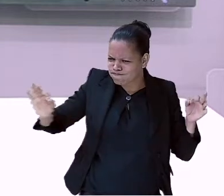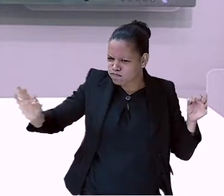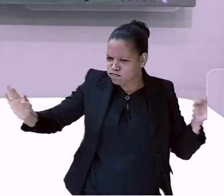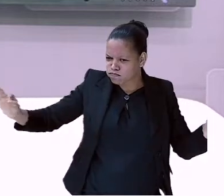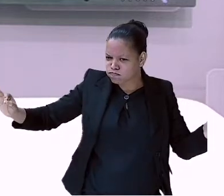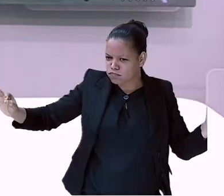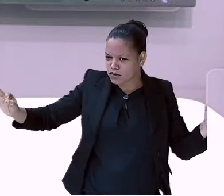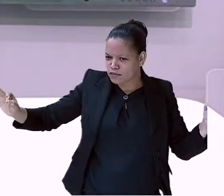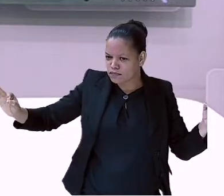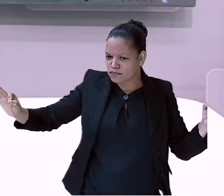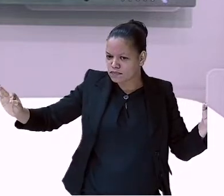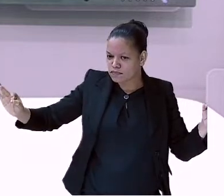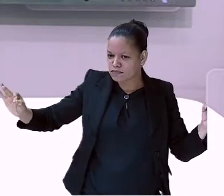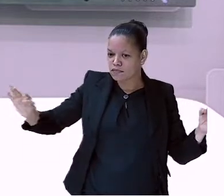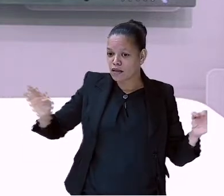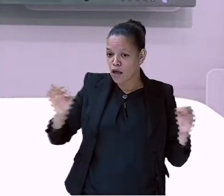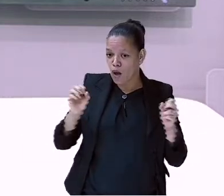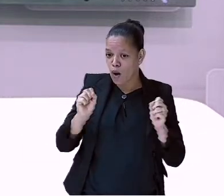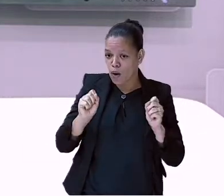Travar aqui para vocês.